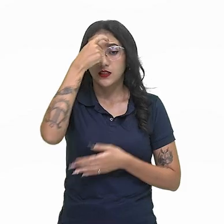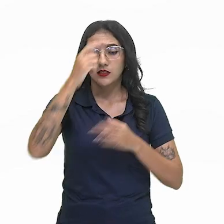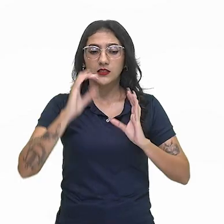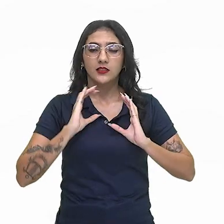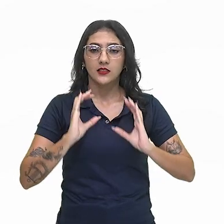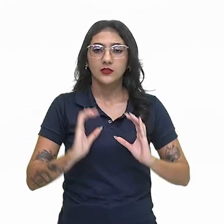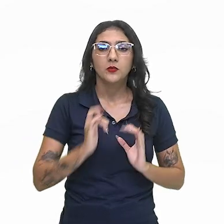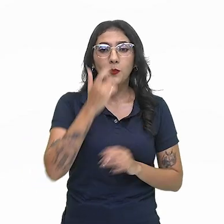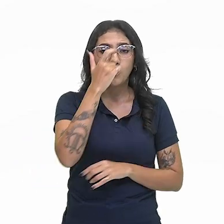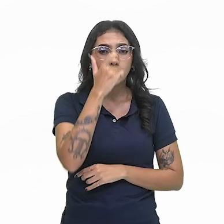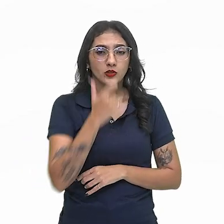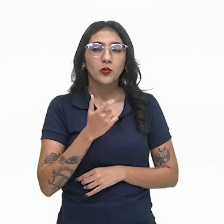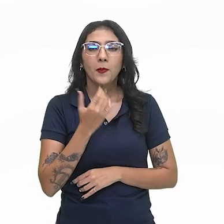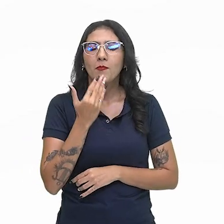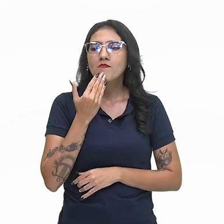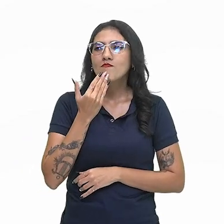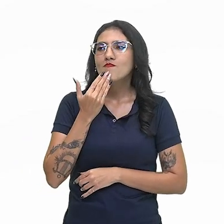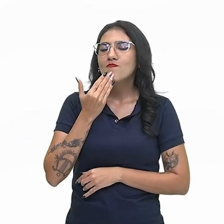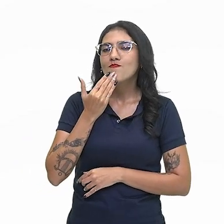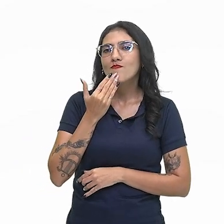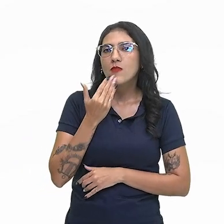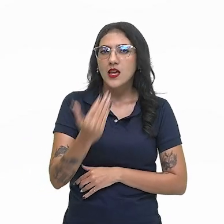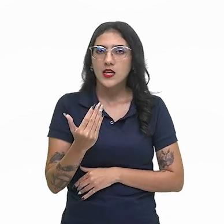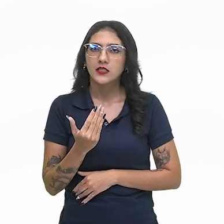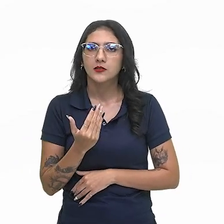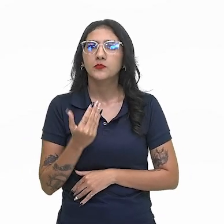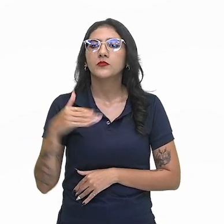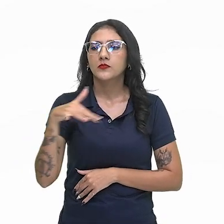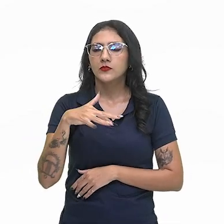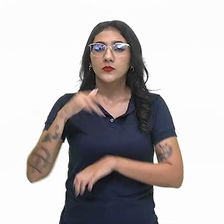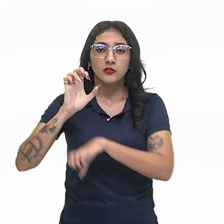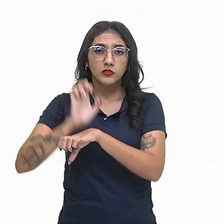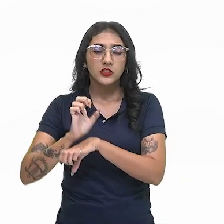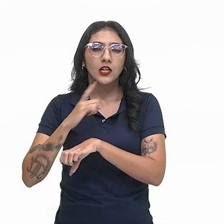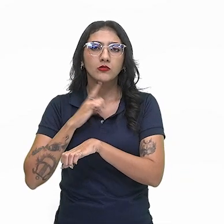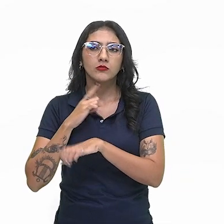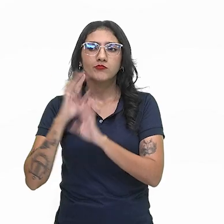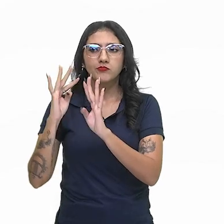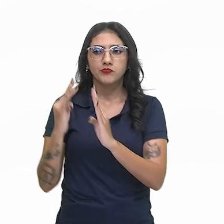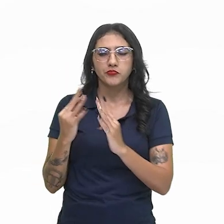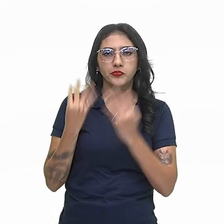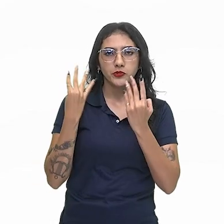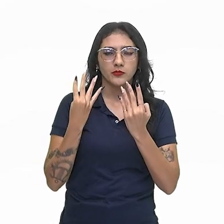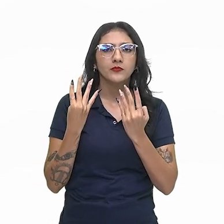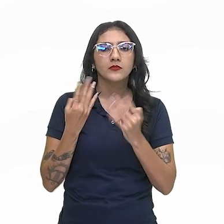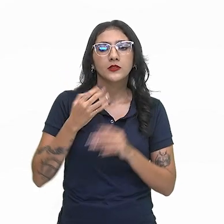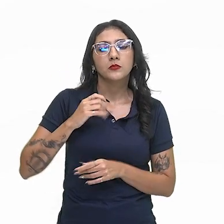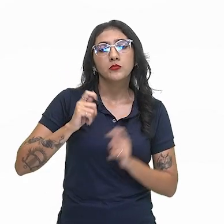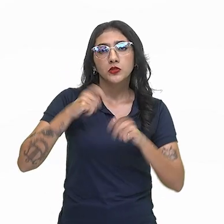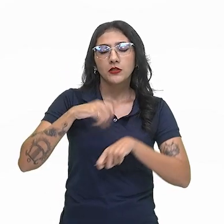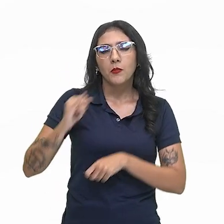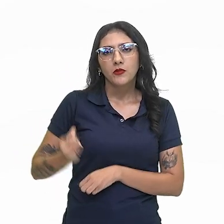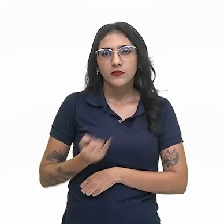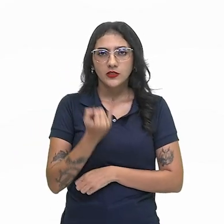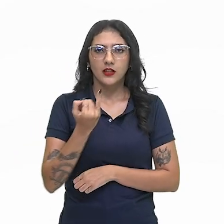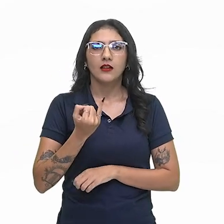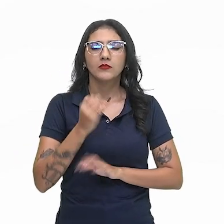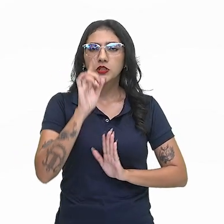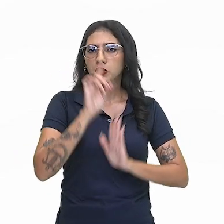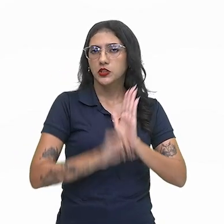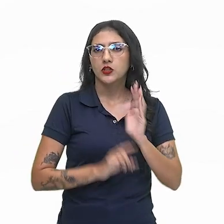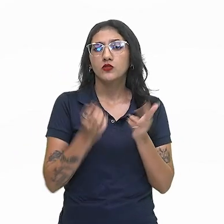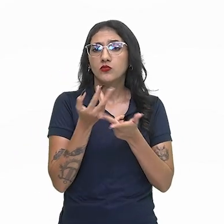cidadãos exijam do Estado o reconhecimento de direitos que compõem a cidadania. Então,